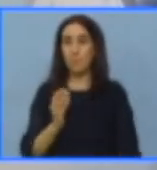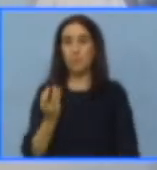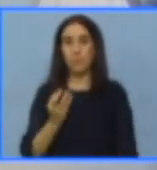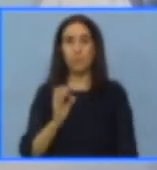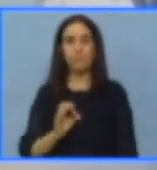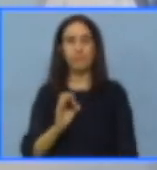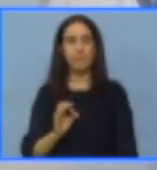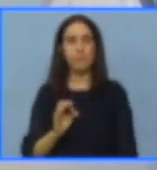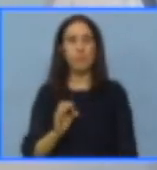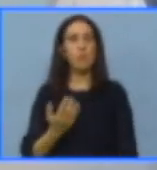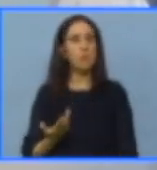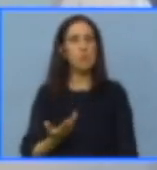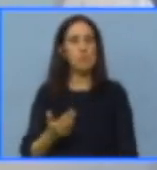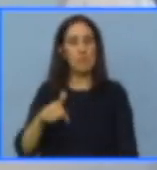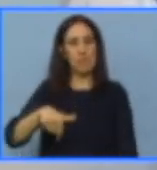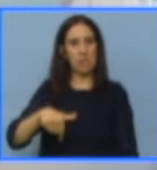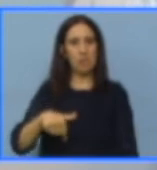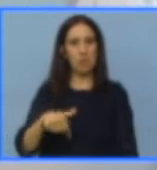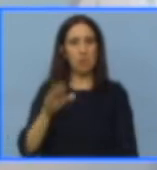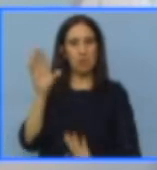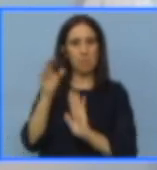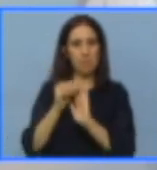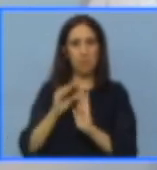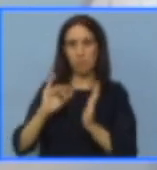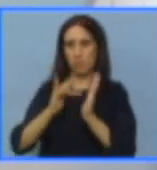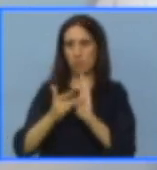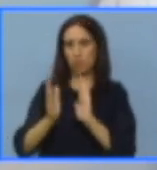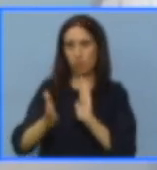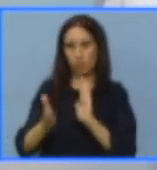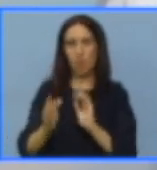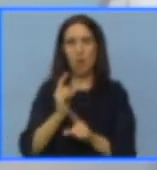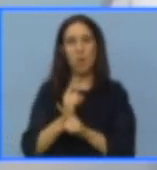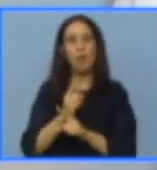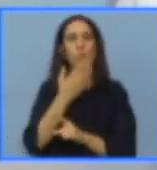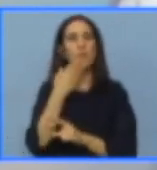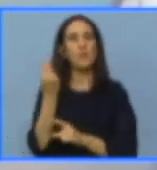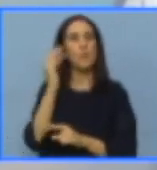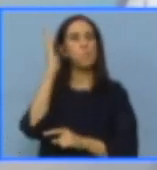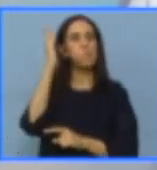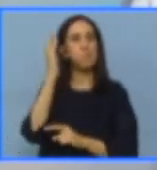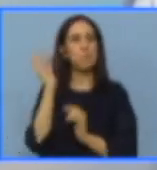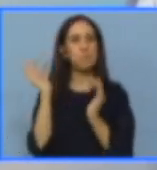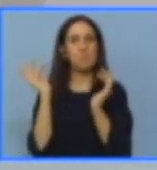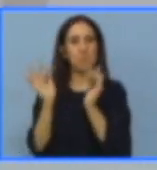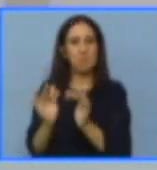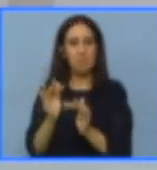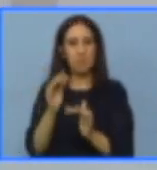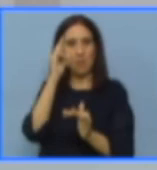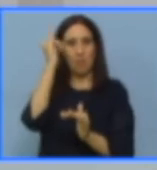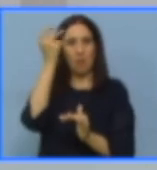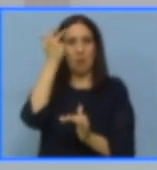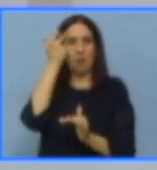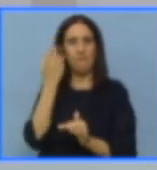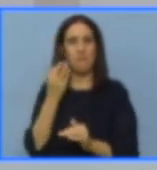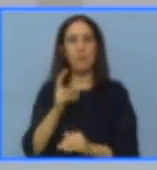no fundo, replicar aqui o que tinha sido feito no Brasil, quando as Jornadas Pastorais da Juventude, foi aí que surgiu a ideia, em que o